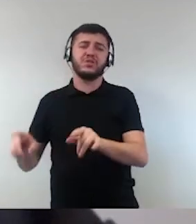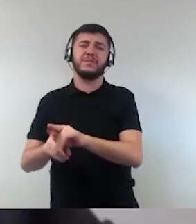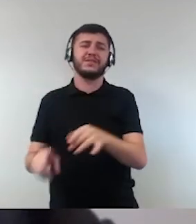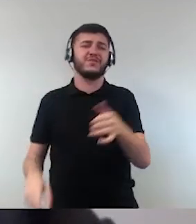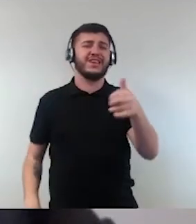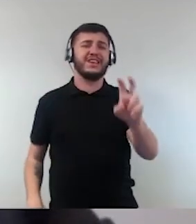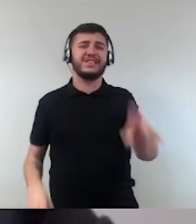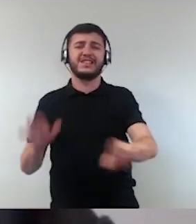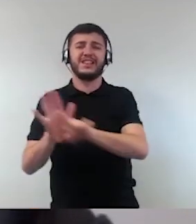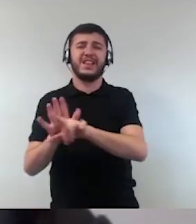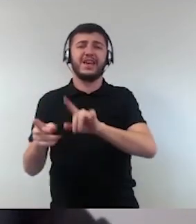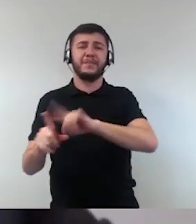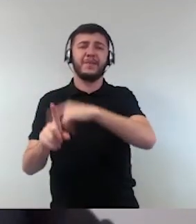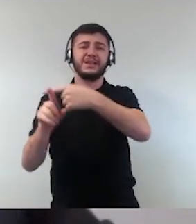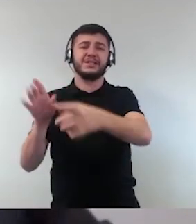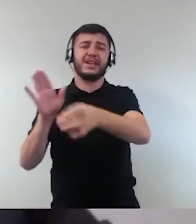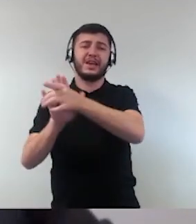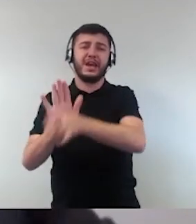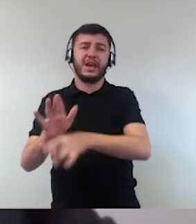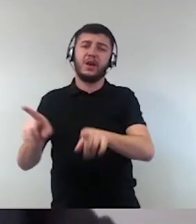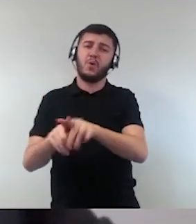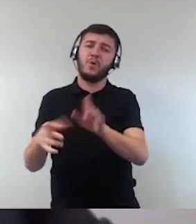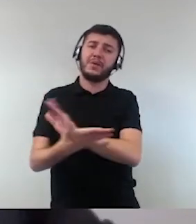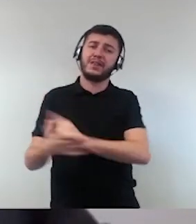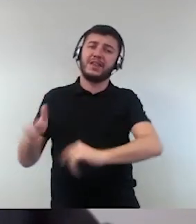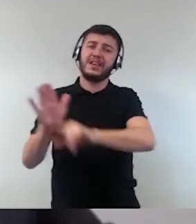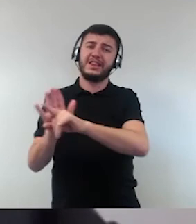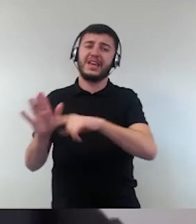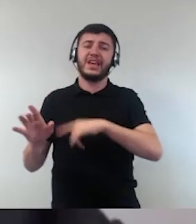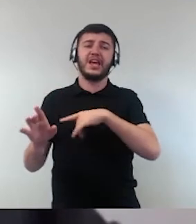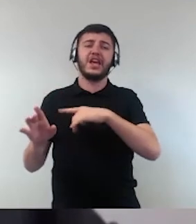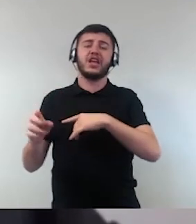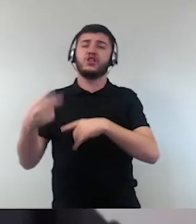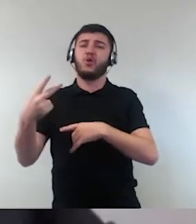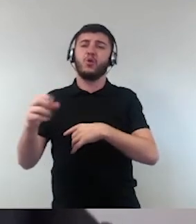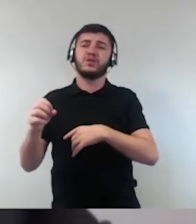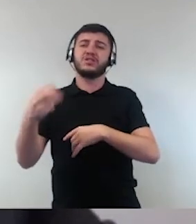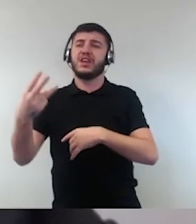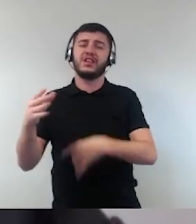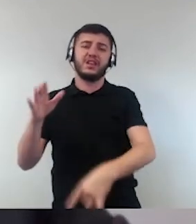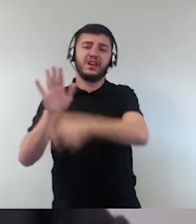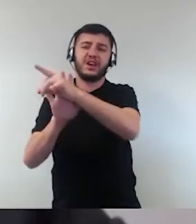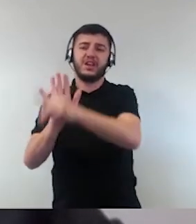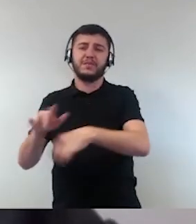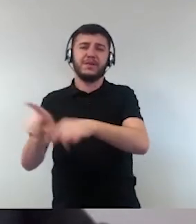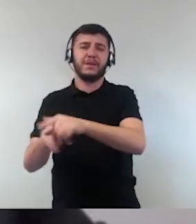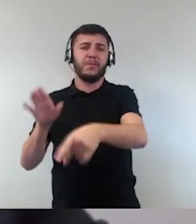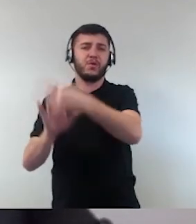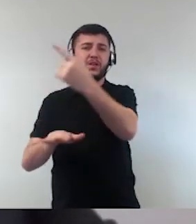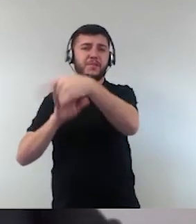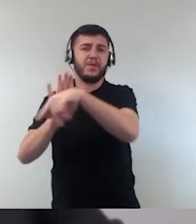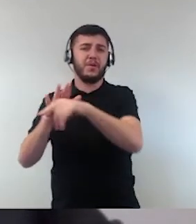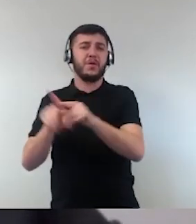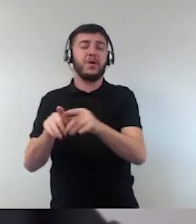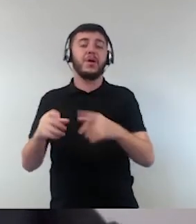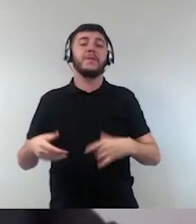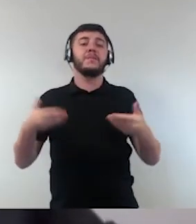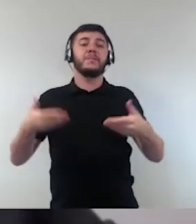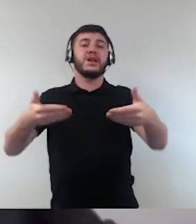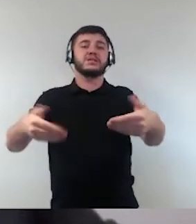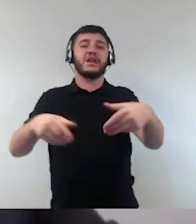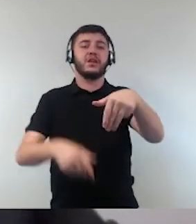que regulamentam, tem lei que tem mais de um decreto, depois você tem portarias do Ministério de Minas e Energia, que regulamentam